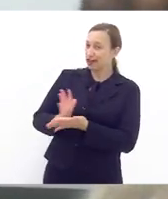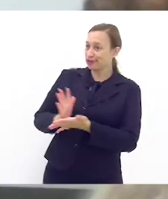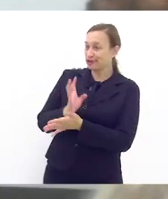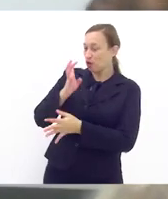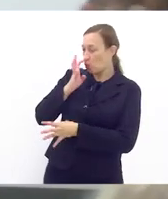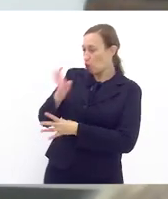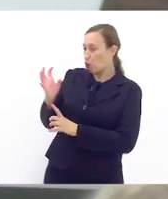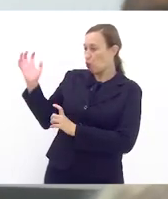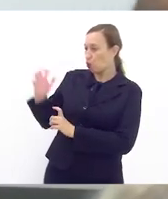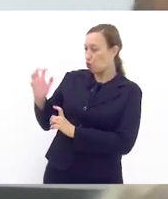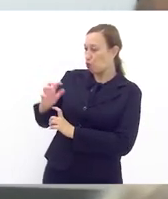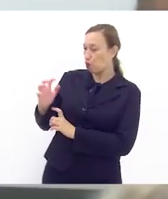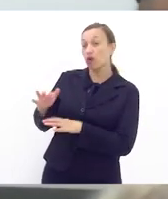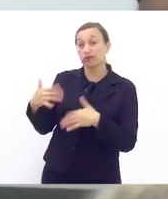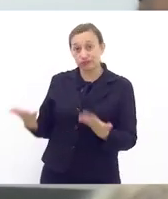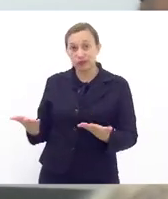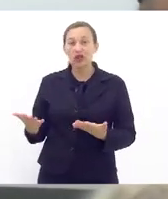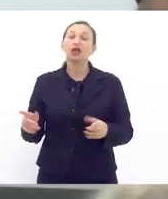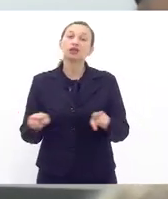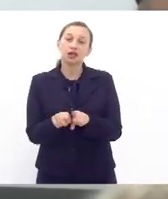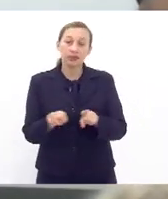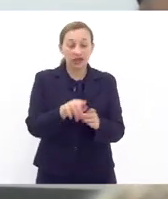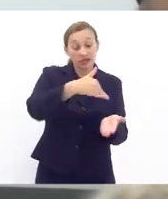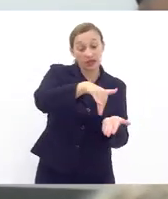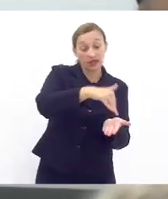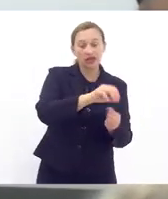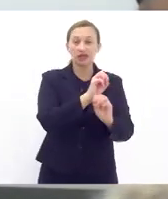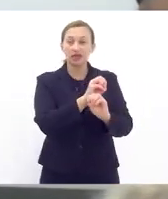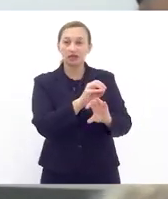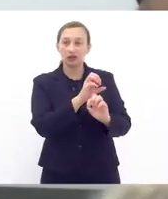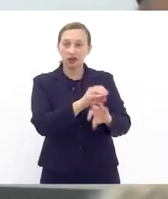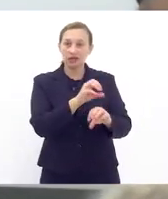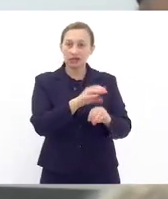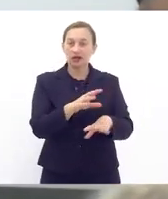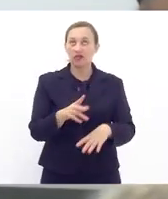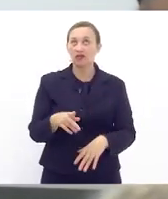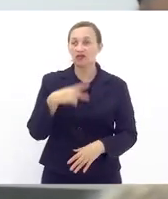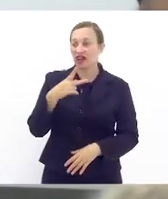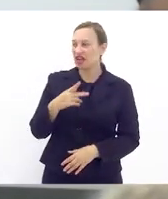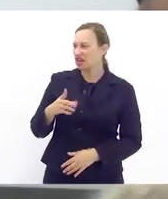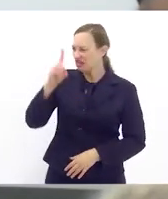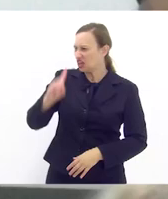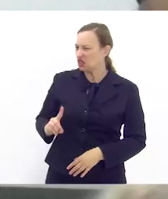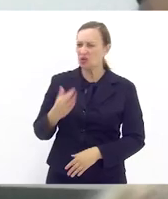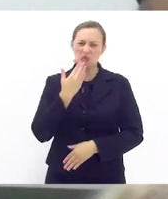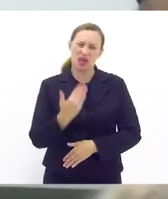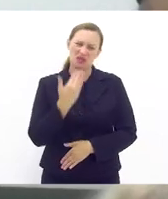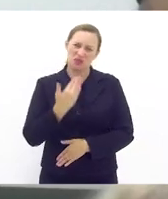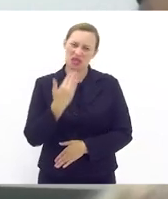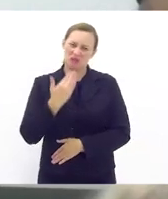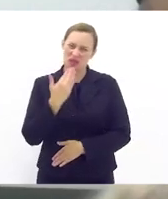opressores e essa dor que como aqueles que pedem demais né mas